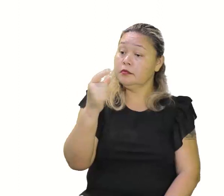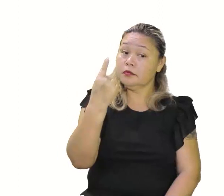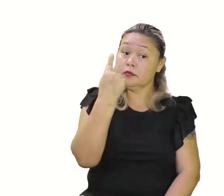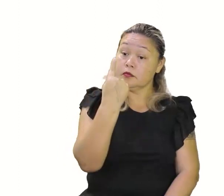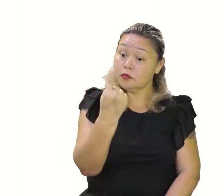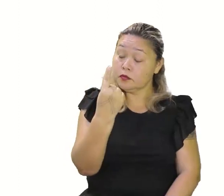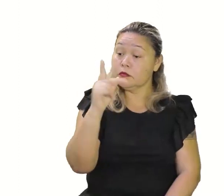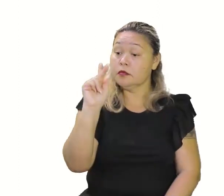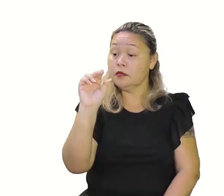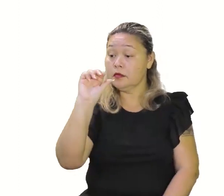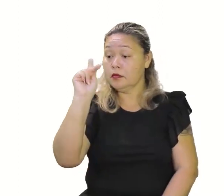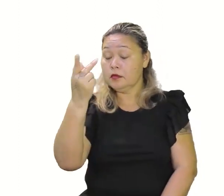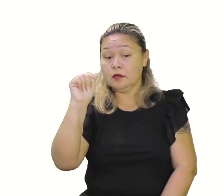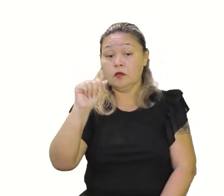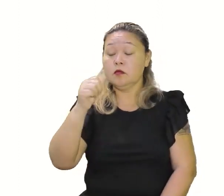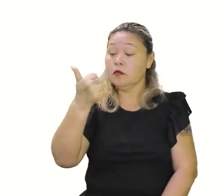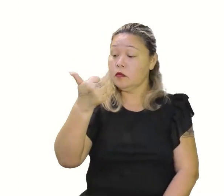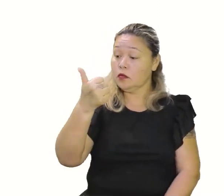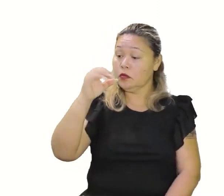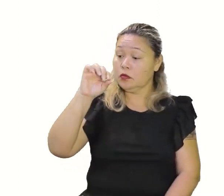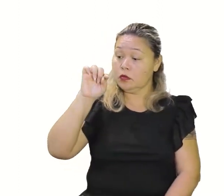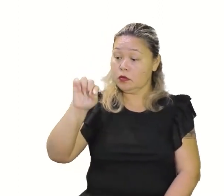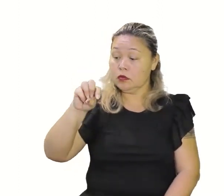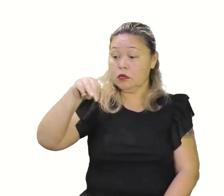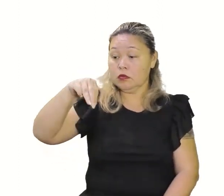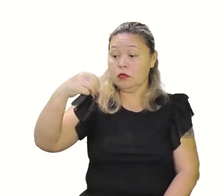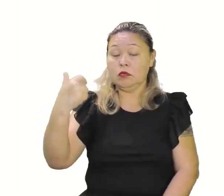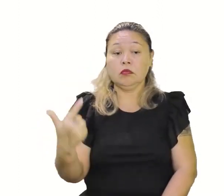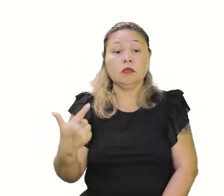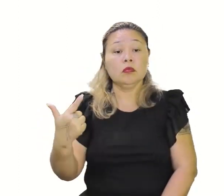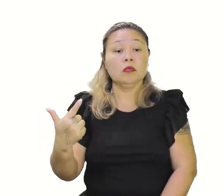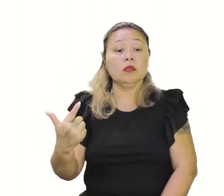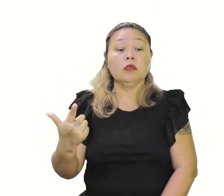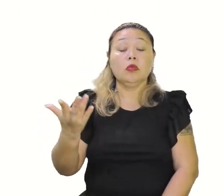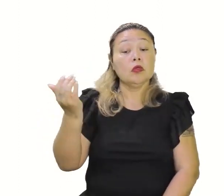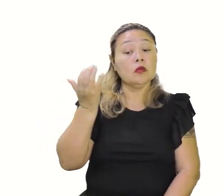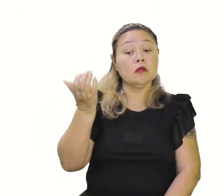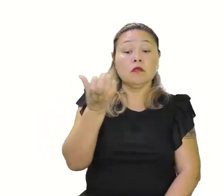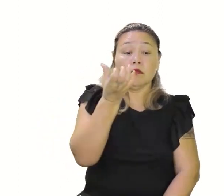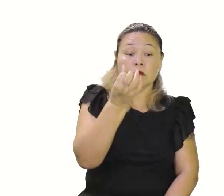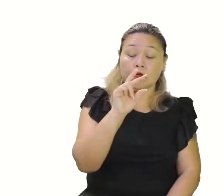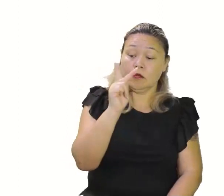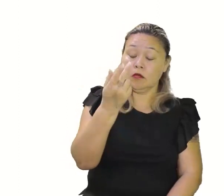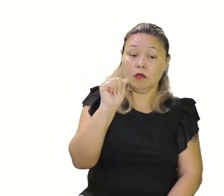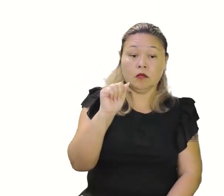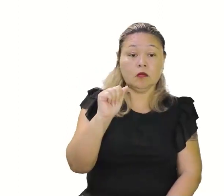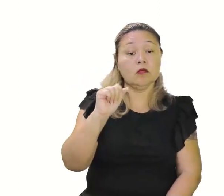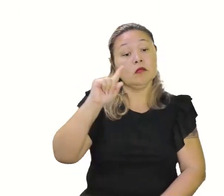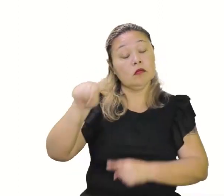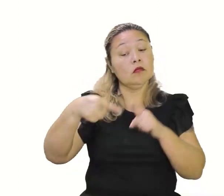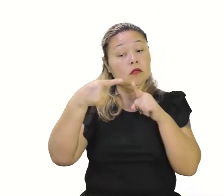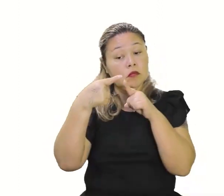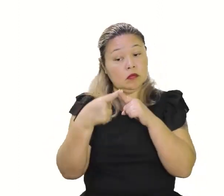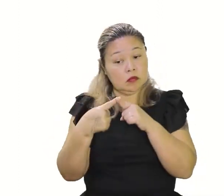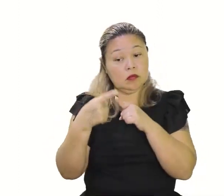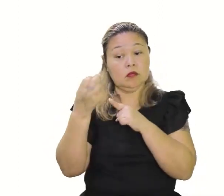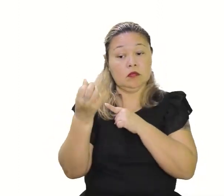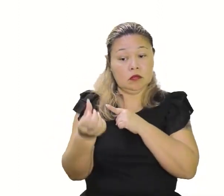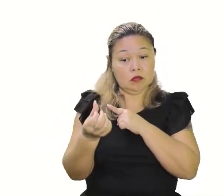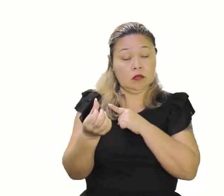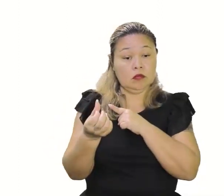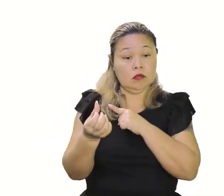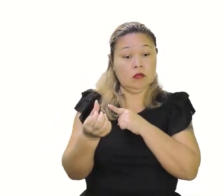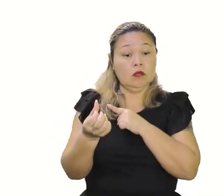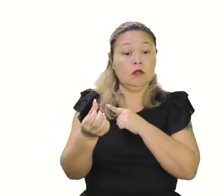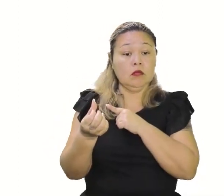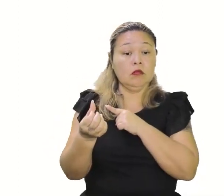quantos? 10.000 metros quadrados. Então, se eu quero 6 hectares, muito simples, né? É só multiplicar por